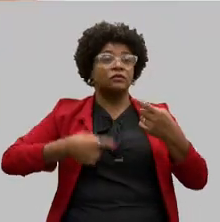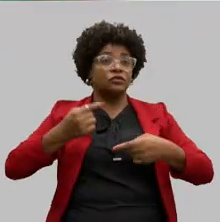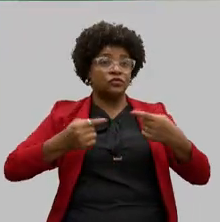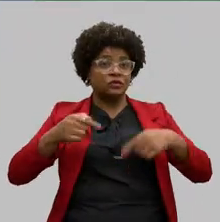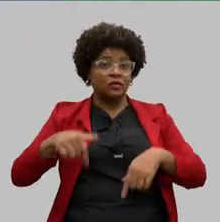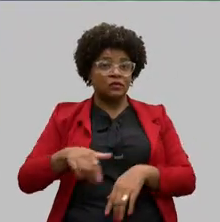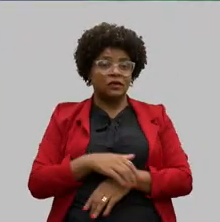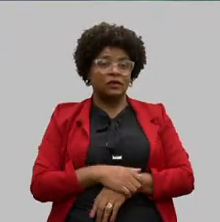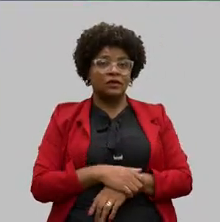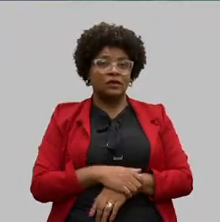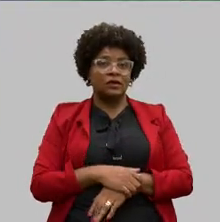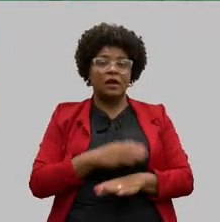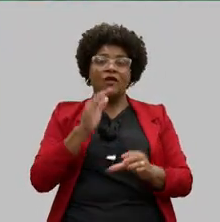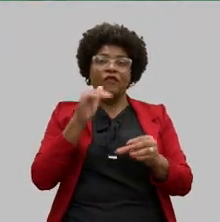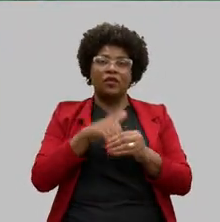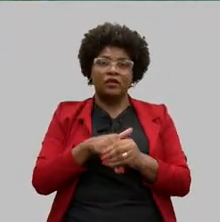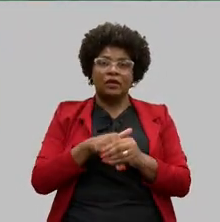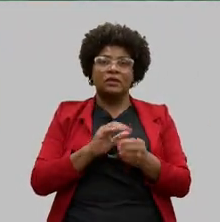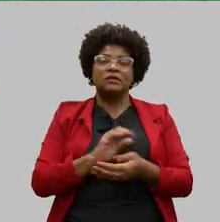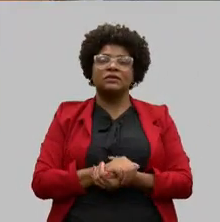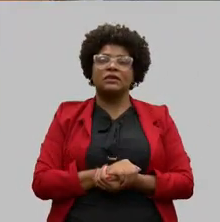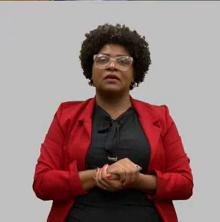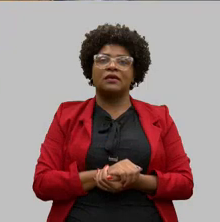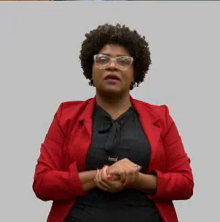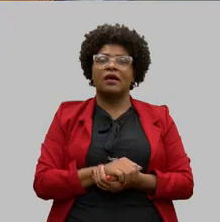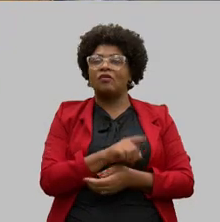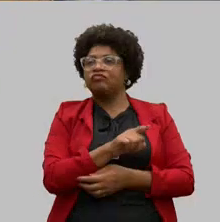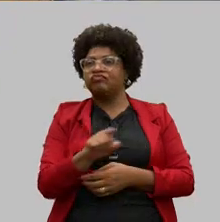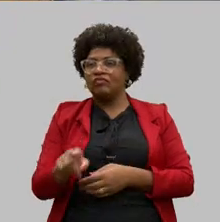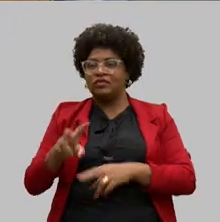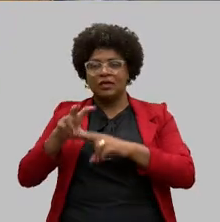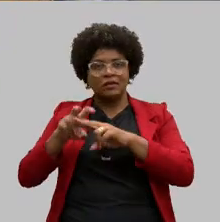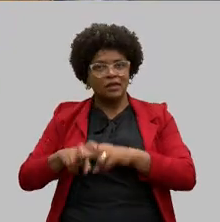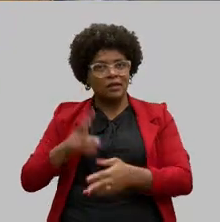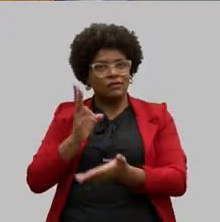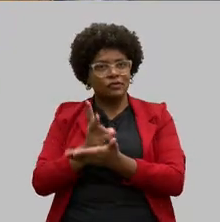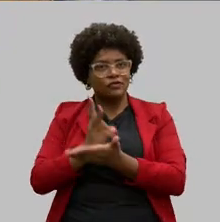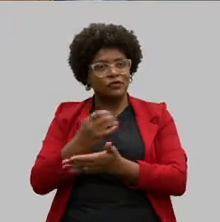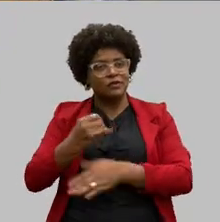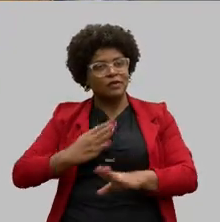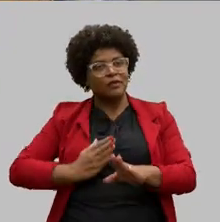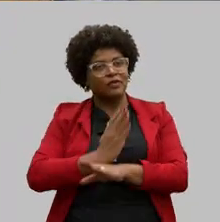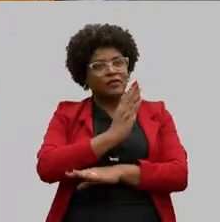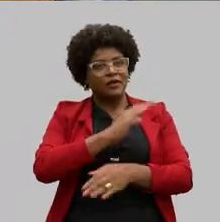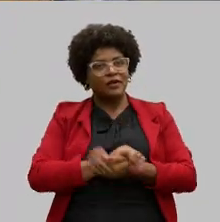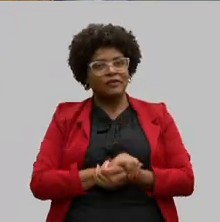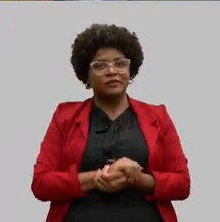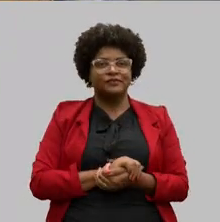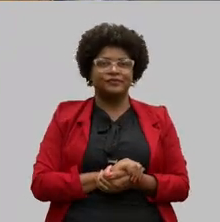parecer em votação senhores deputados que o aprovo permaneço como se encontram